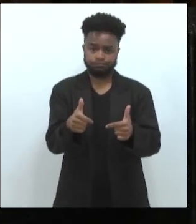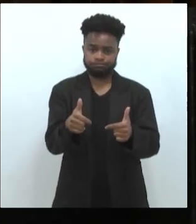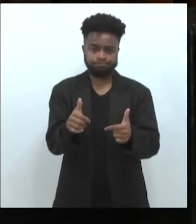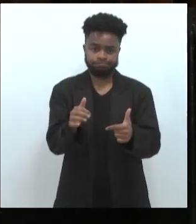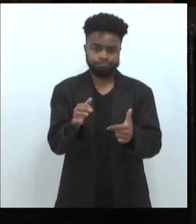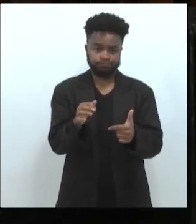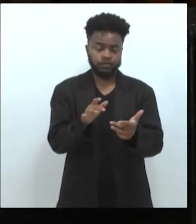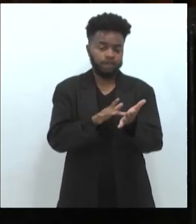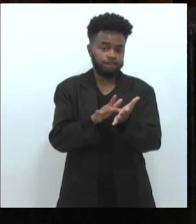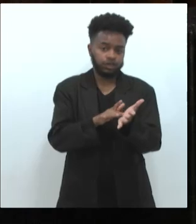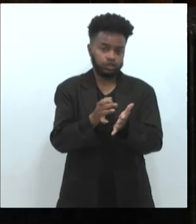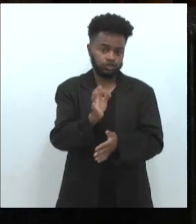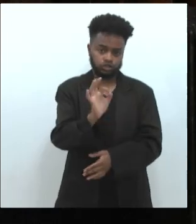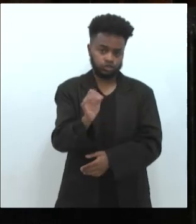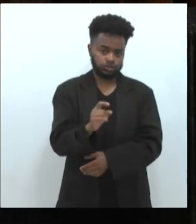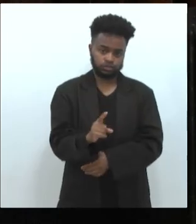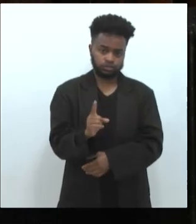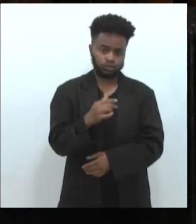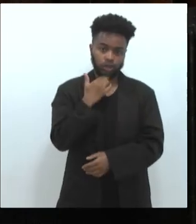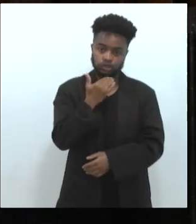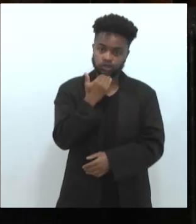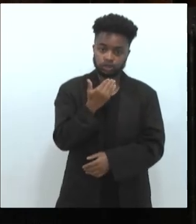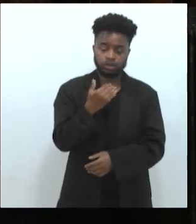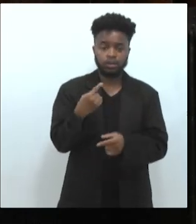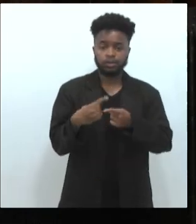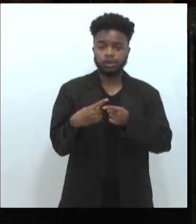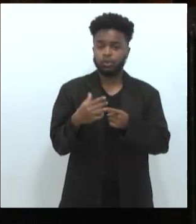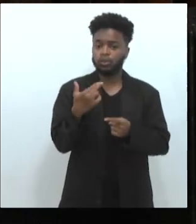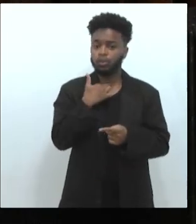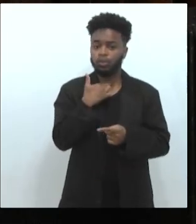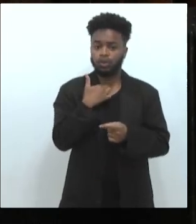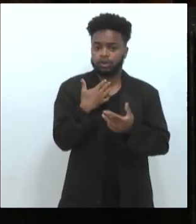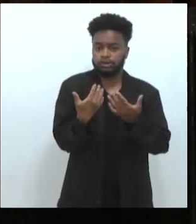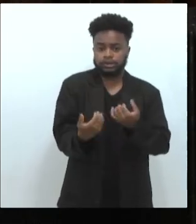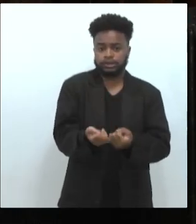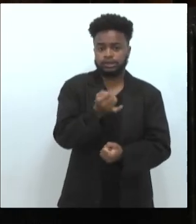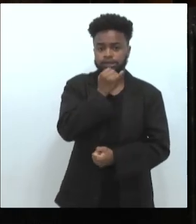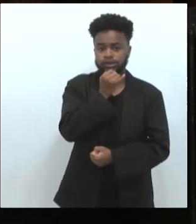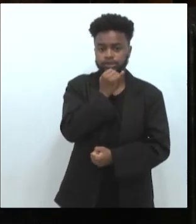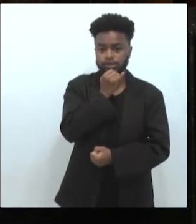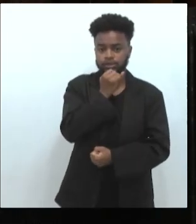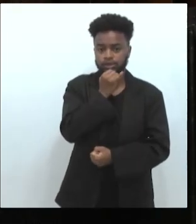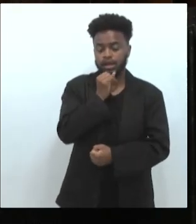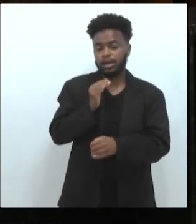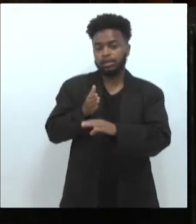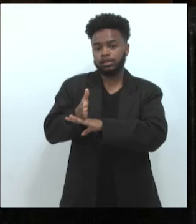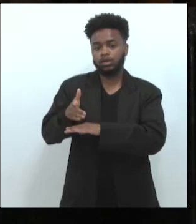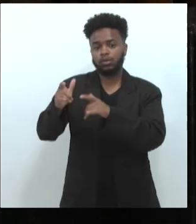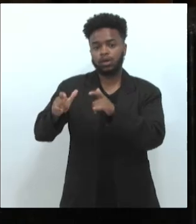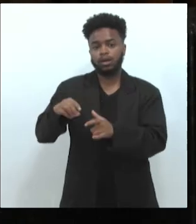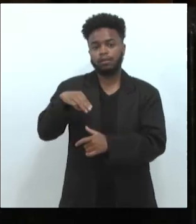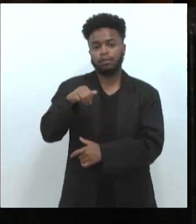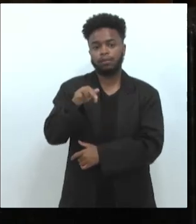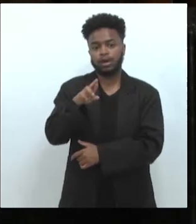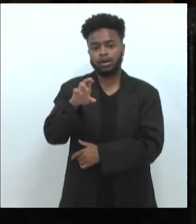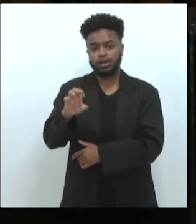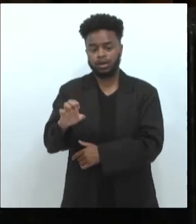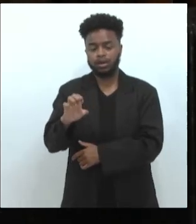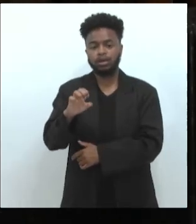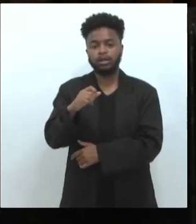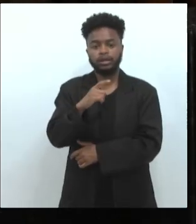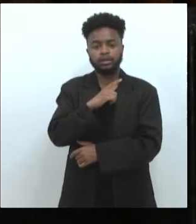de fingimento. Não é mais possível tolerar, por exemplo, passar na maré. Nós temos um